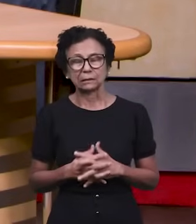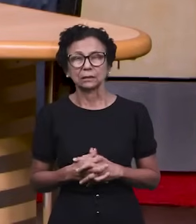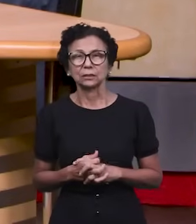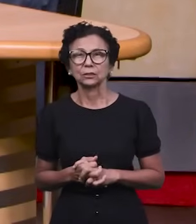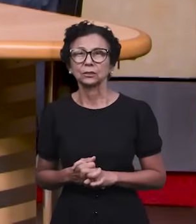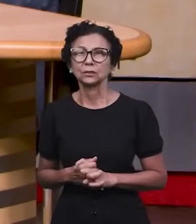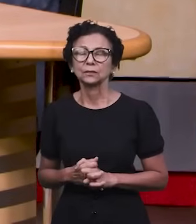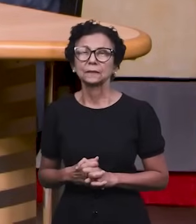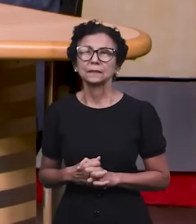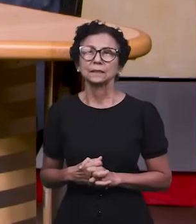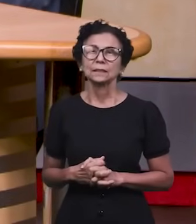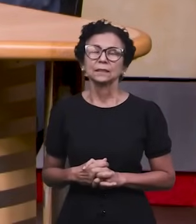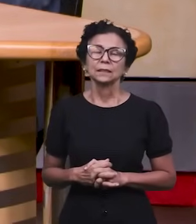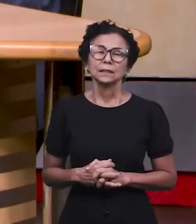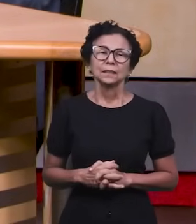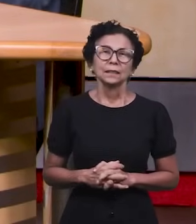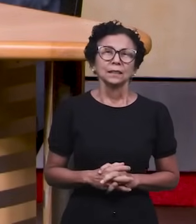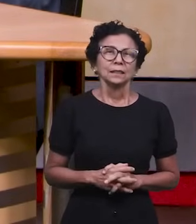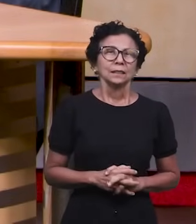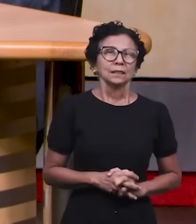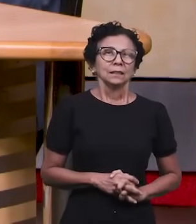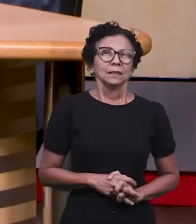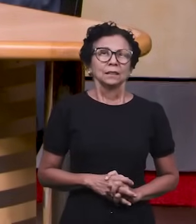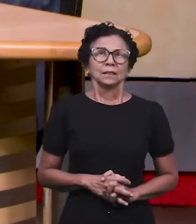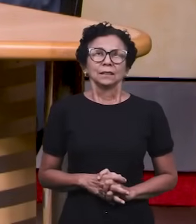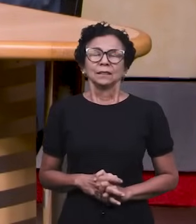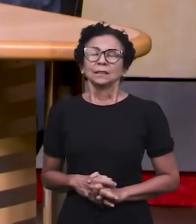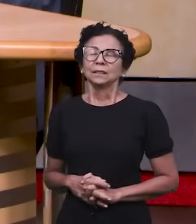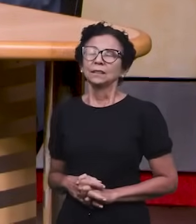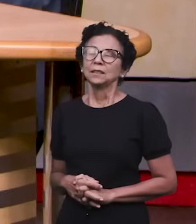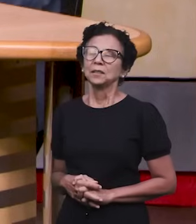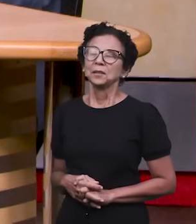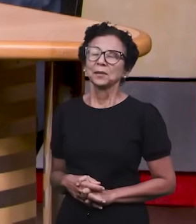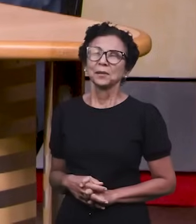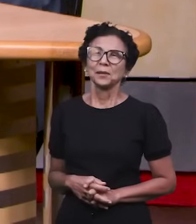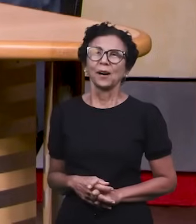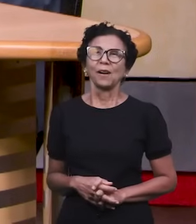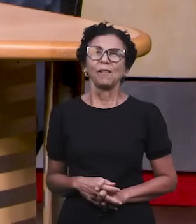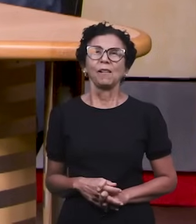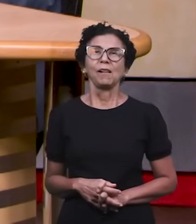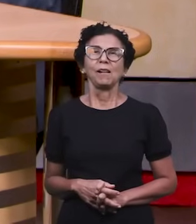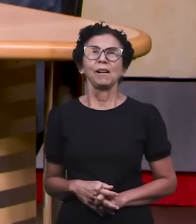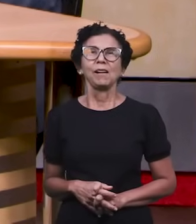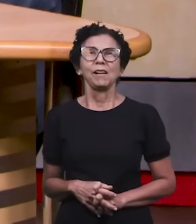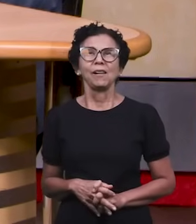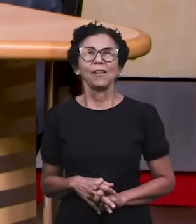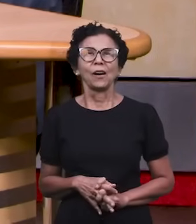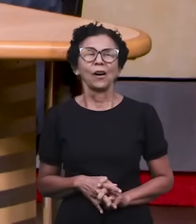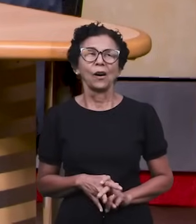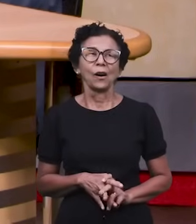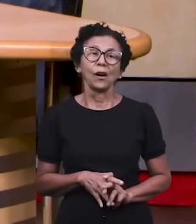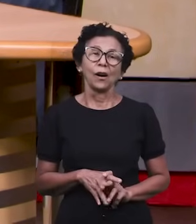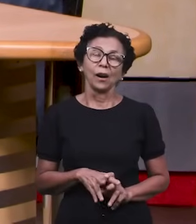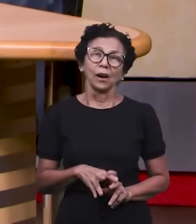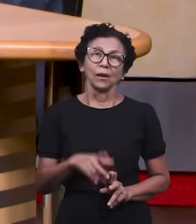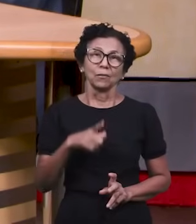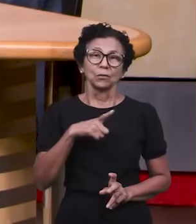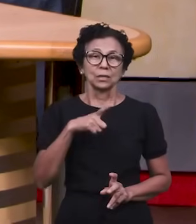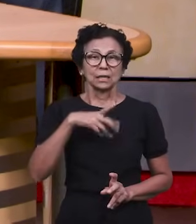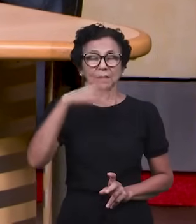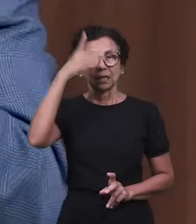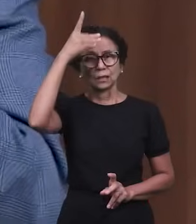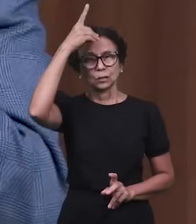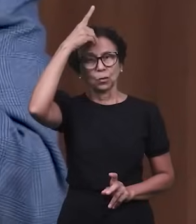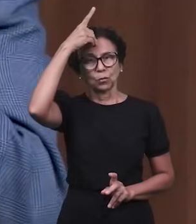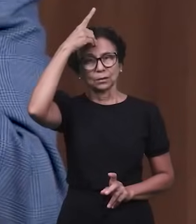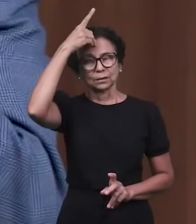Quem tem dons espirituais, Sérgio e Marcelo, tem um compromisso diferente. Sim. Não